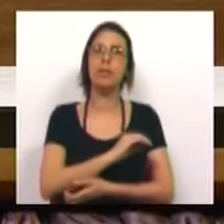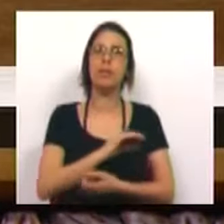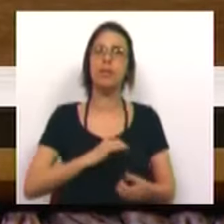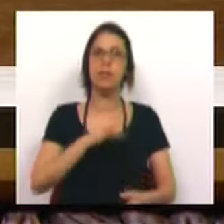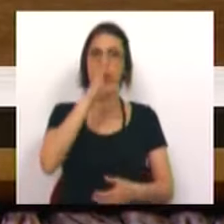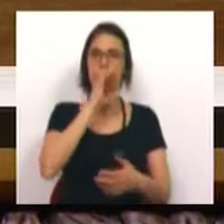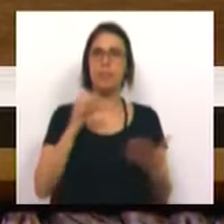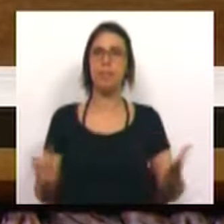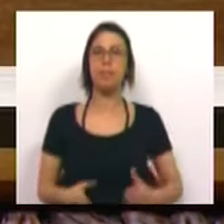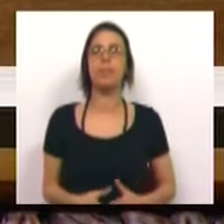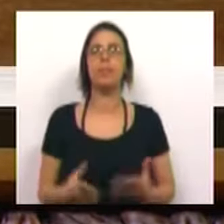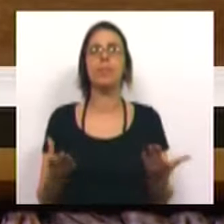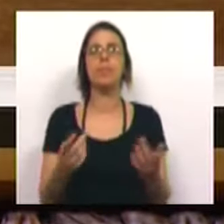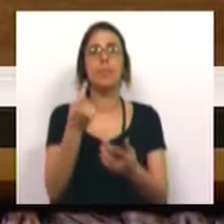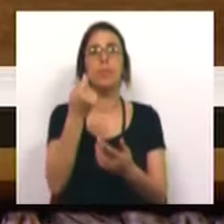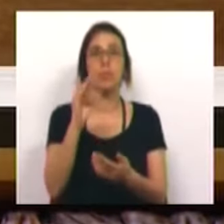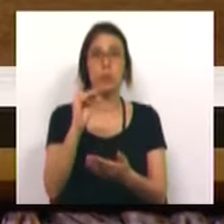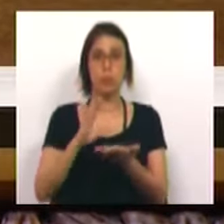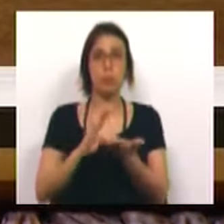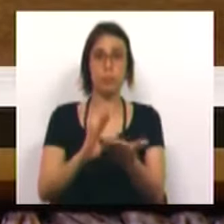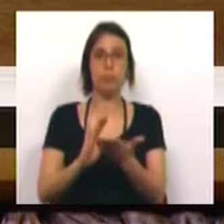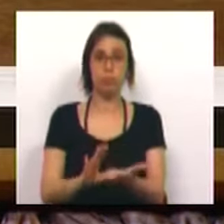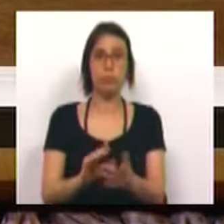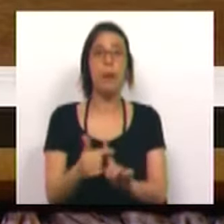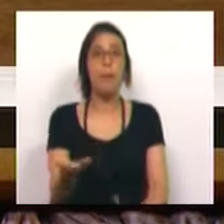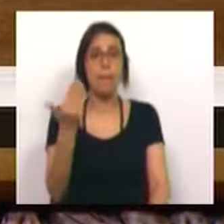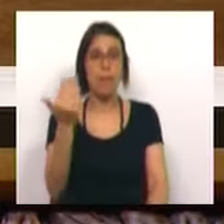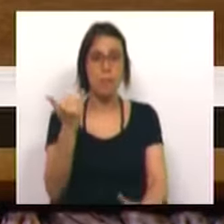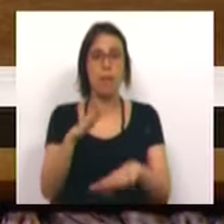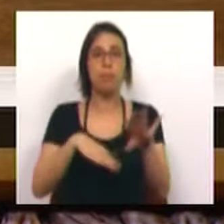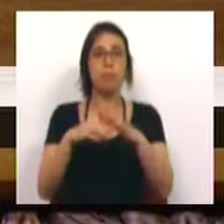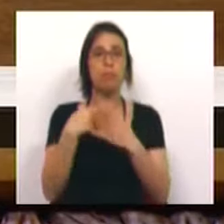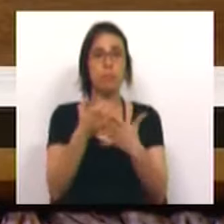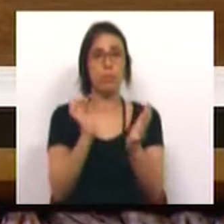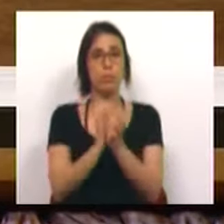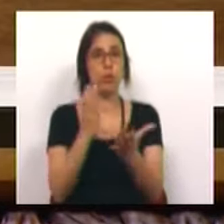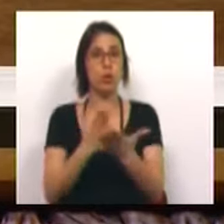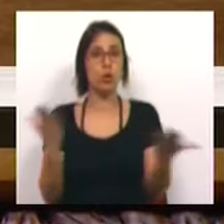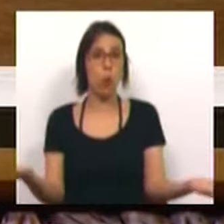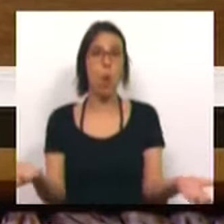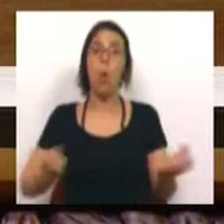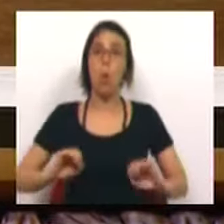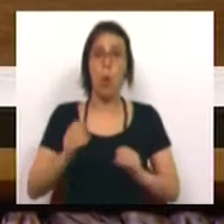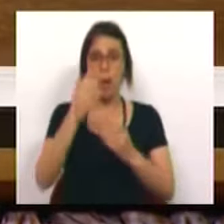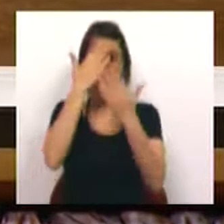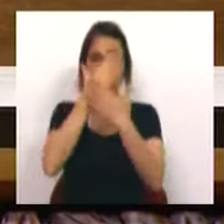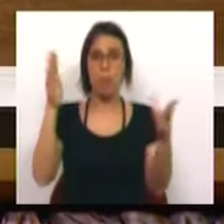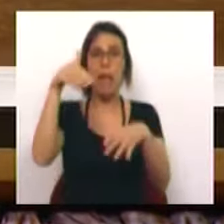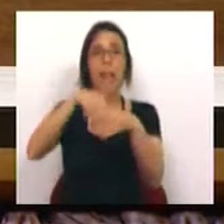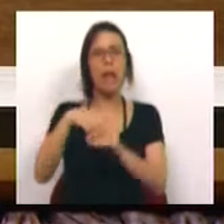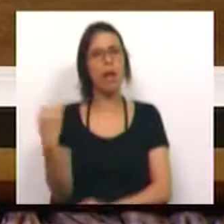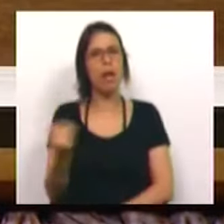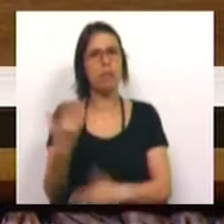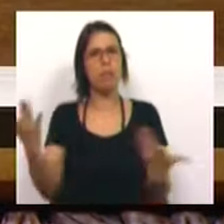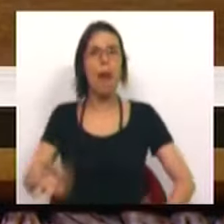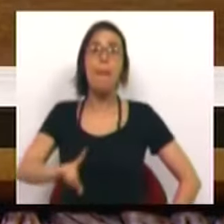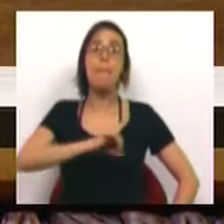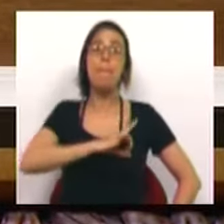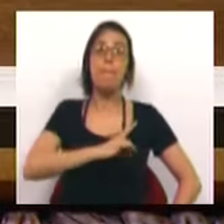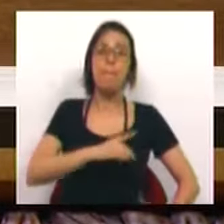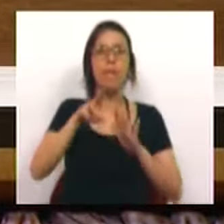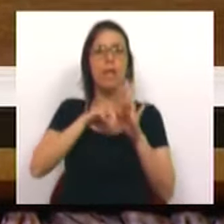Sr. Ministro, subfinanciamento, insuficiência da ação social escolar, falta de democracia nas instituições,